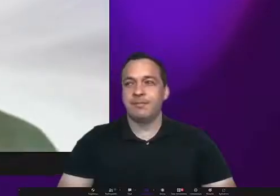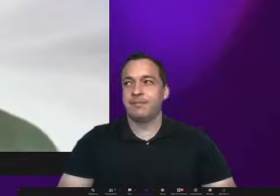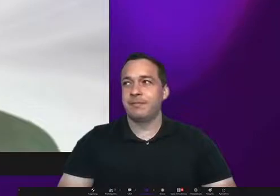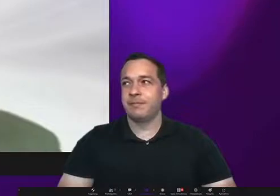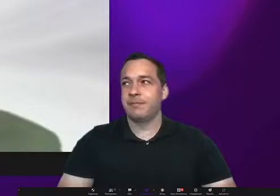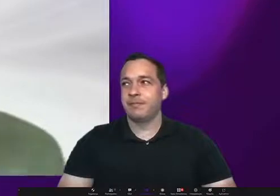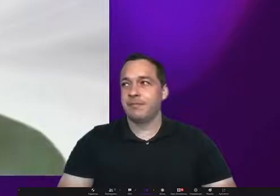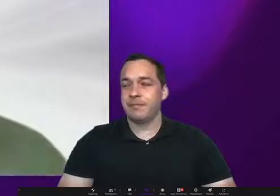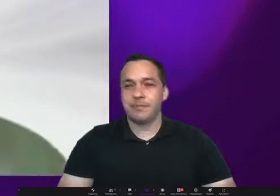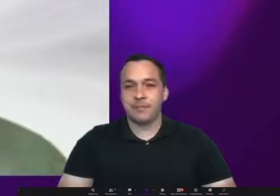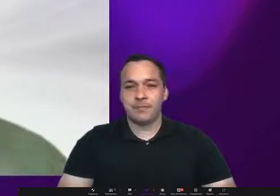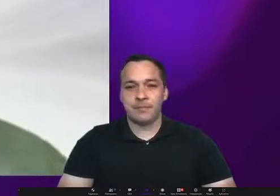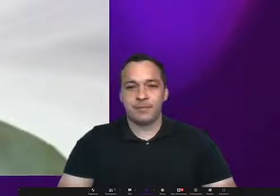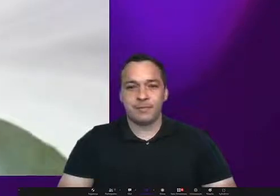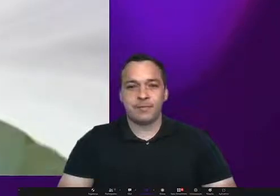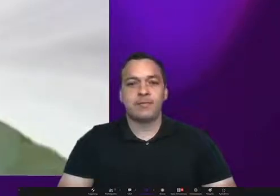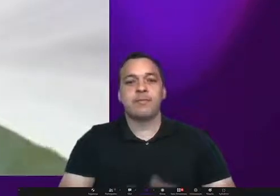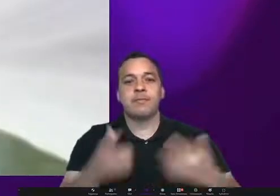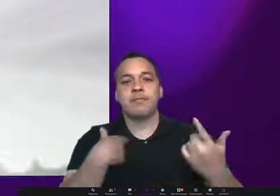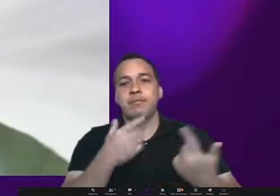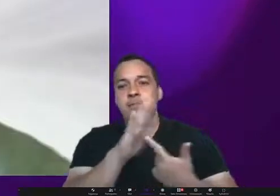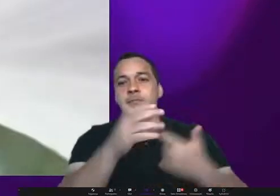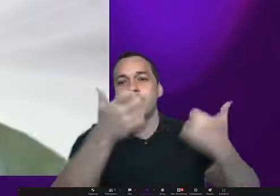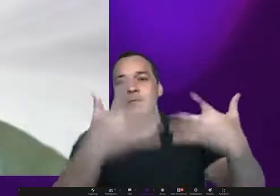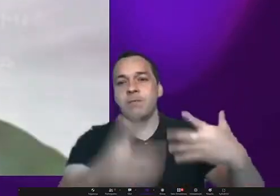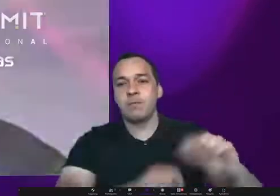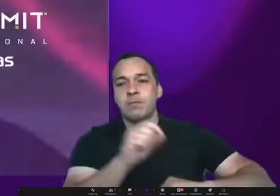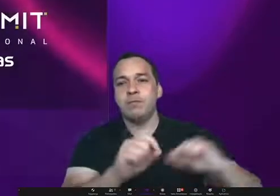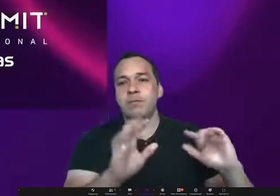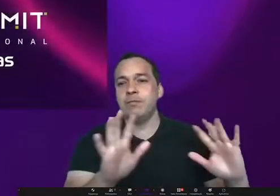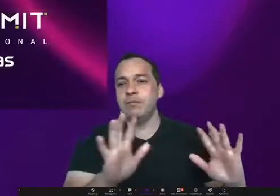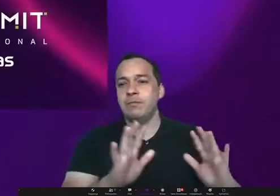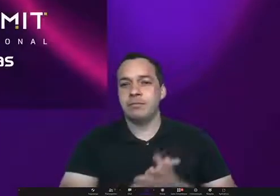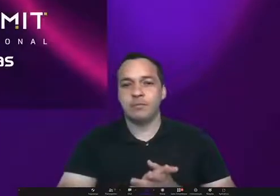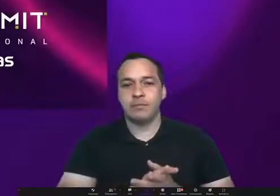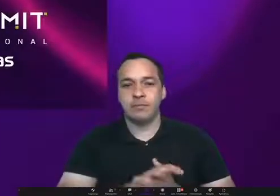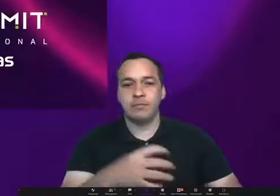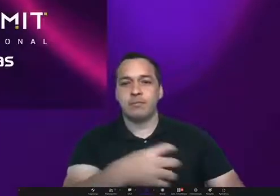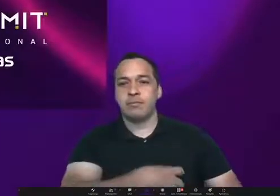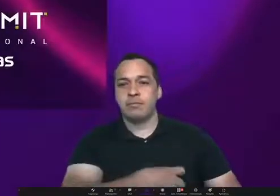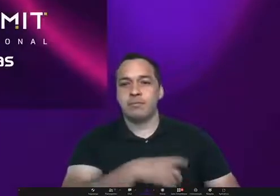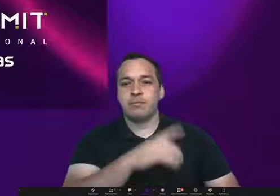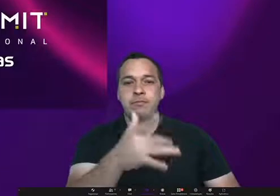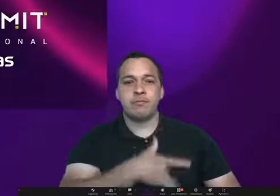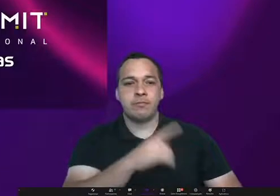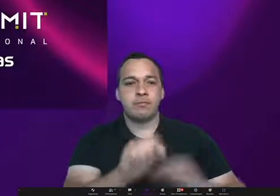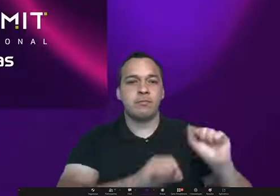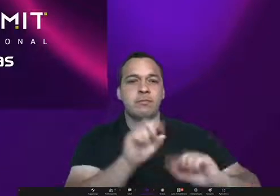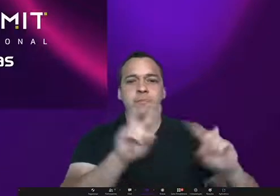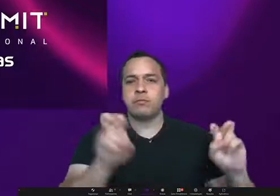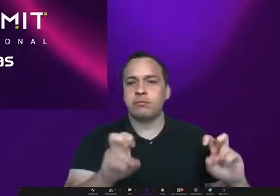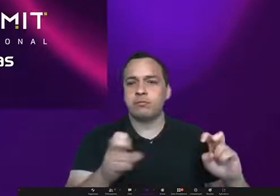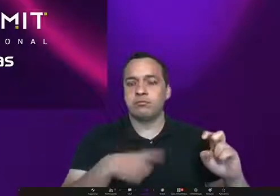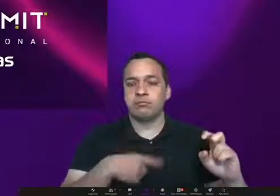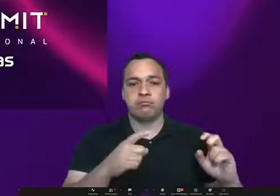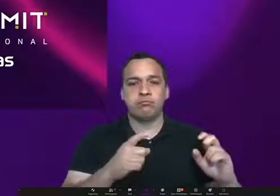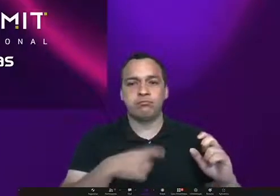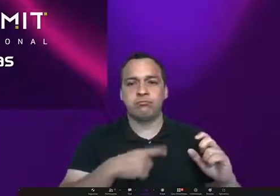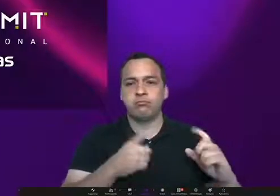Então, eu vou apresentar sobre os resultados do transplante no hepatocarcinoma, transplante